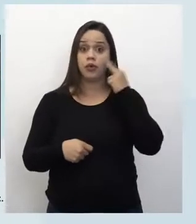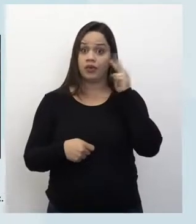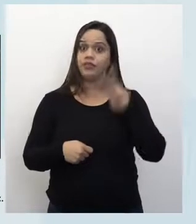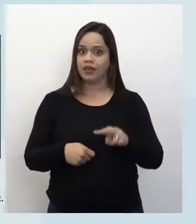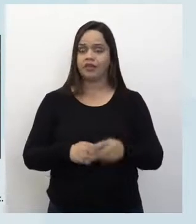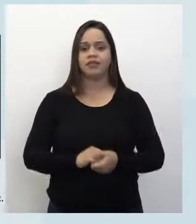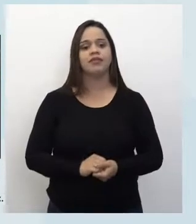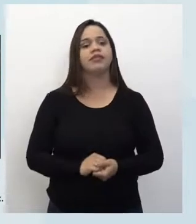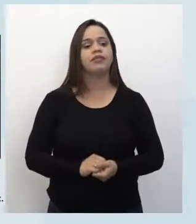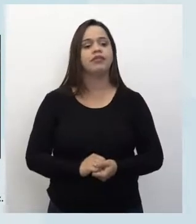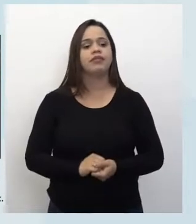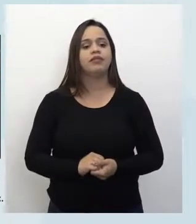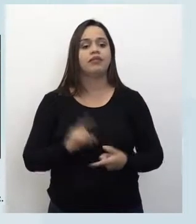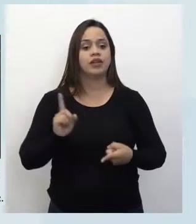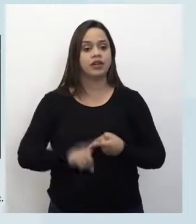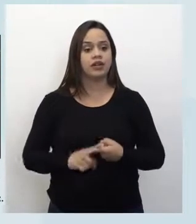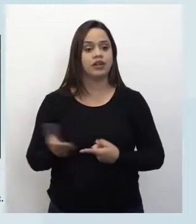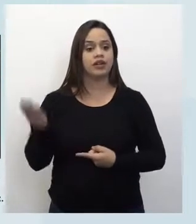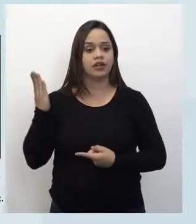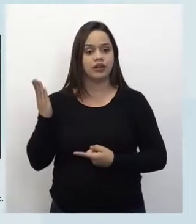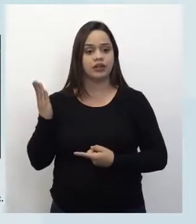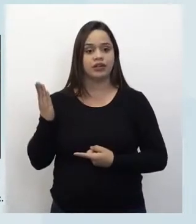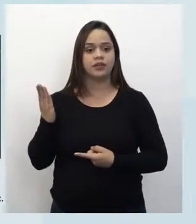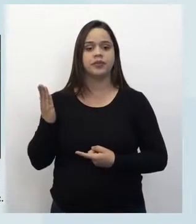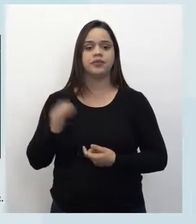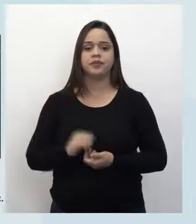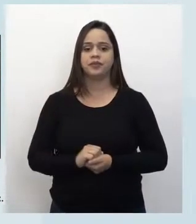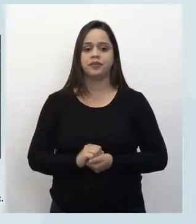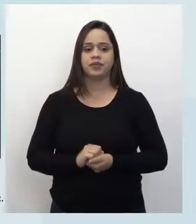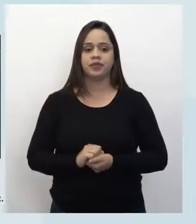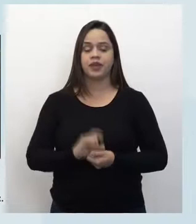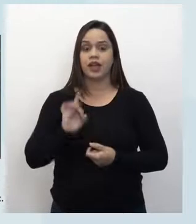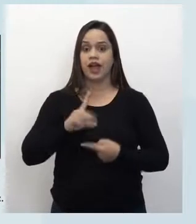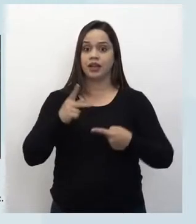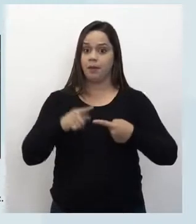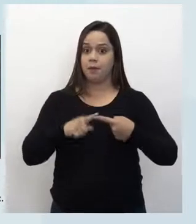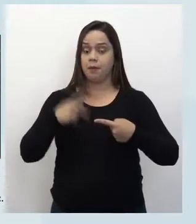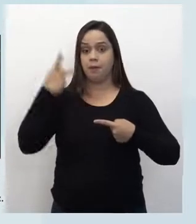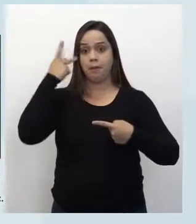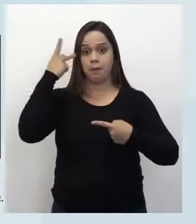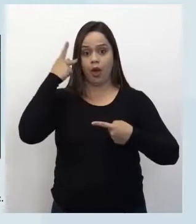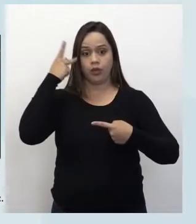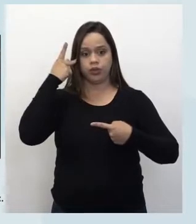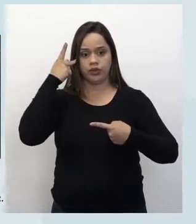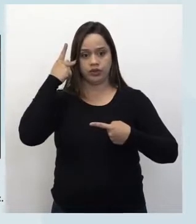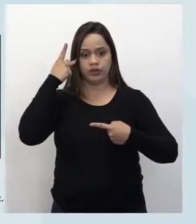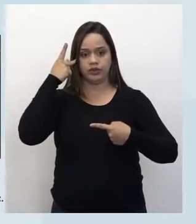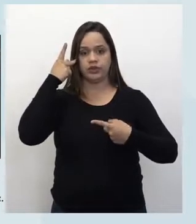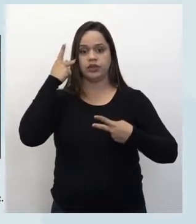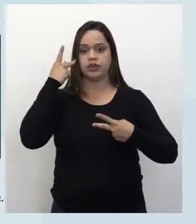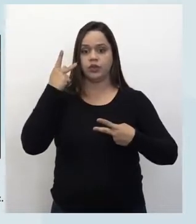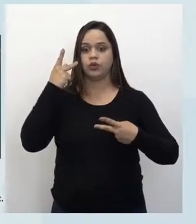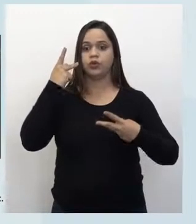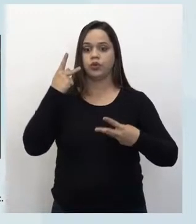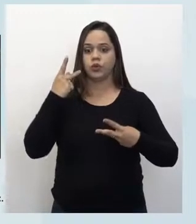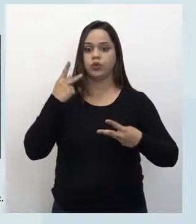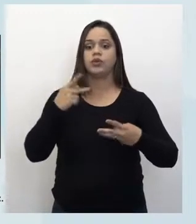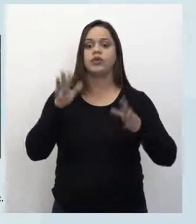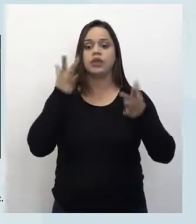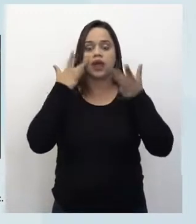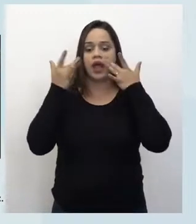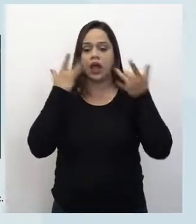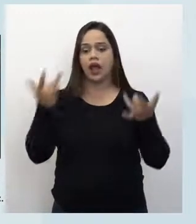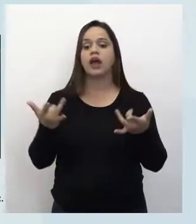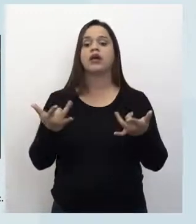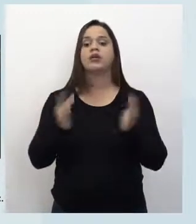tá? Artimanhas, Galhofas e Dramas, Ciatruques, Teatro de Bonecos, Piafraus, Teatro